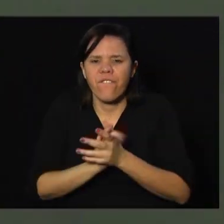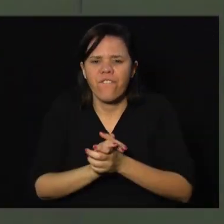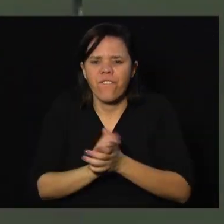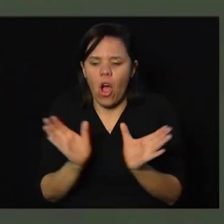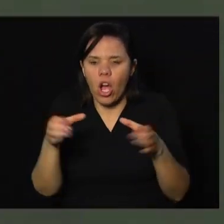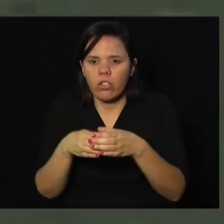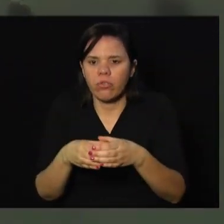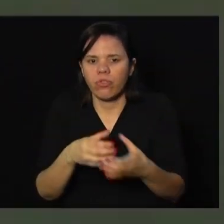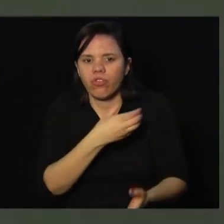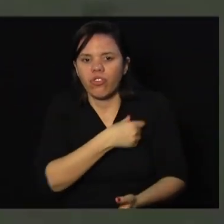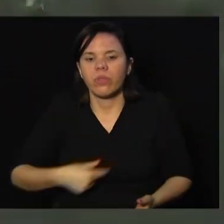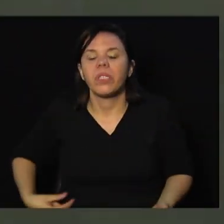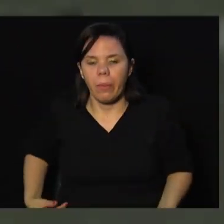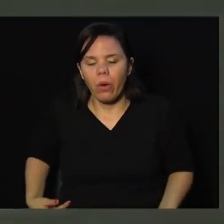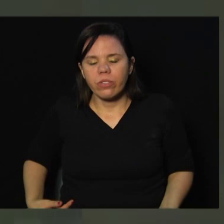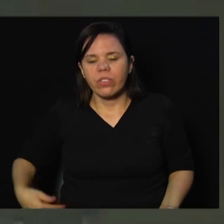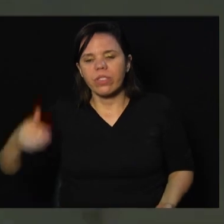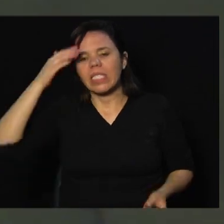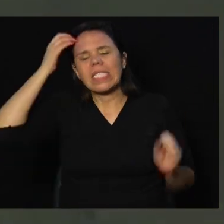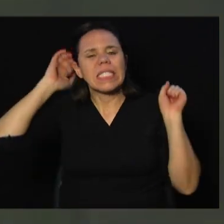tinha noção, sim.